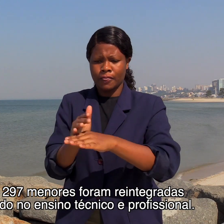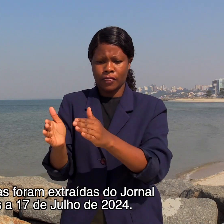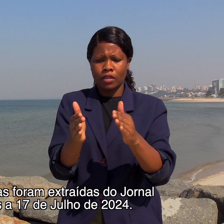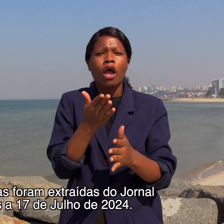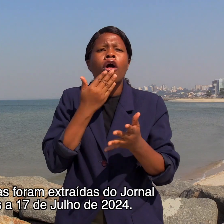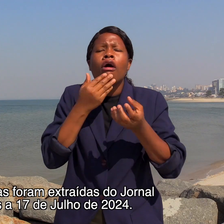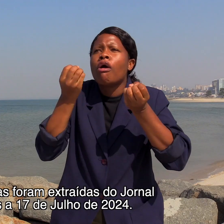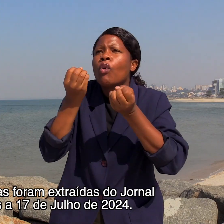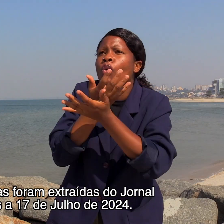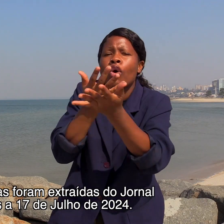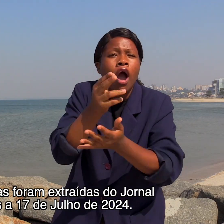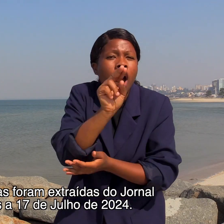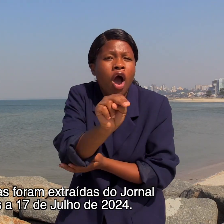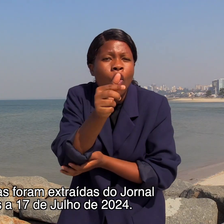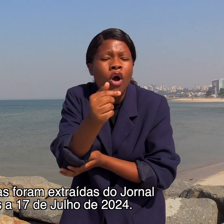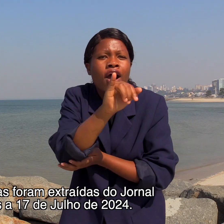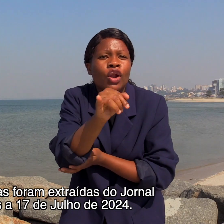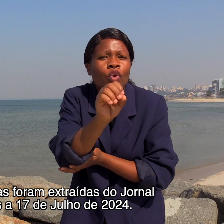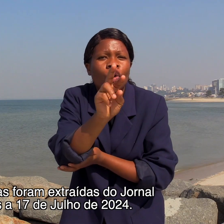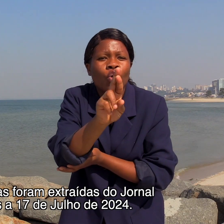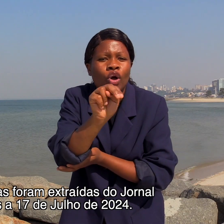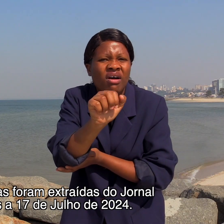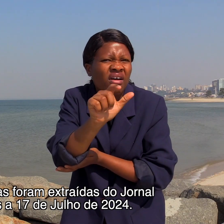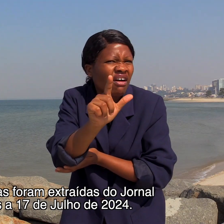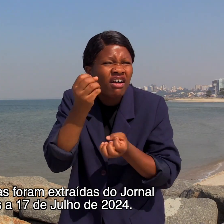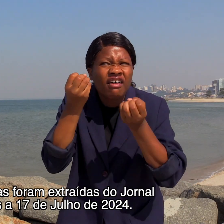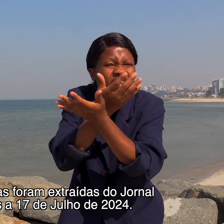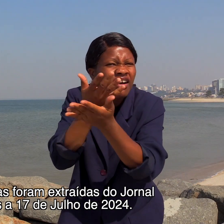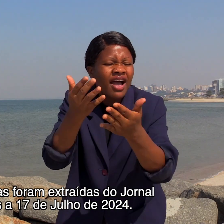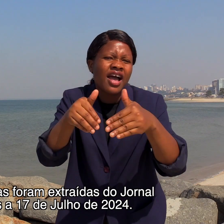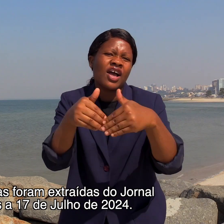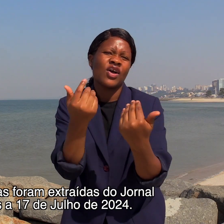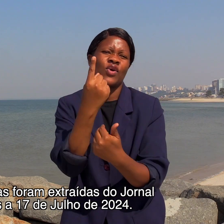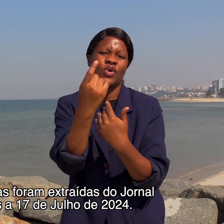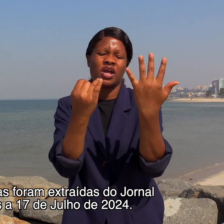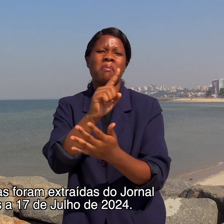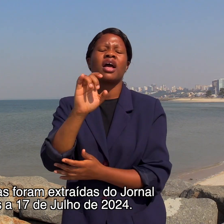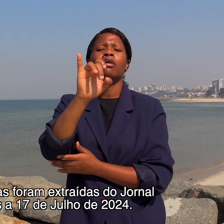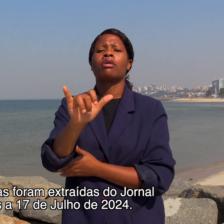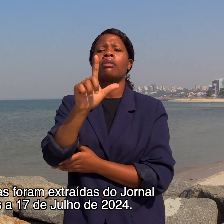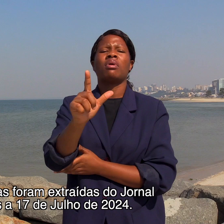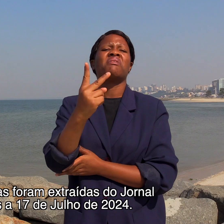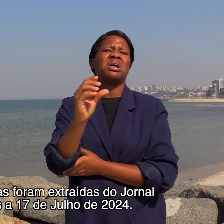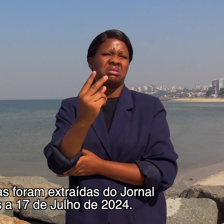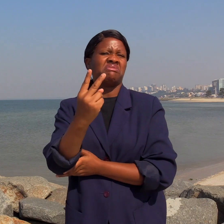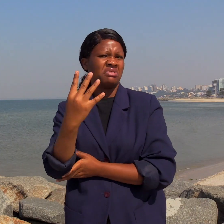profissional. Estas notícias foram extraídas do Jornal Notícias a 17 de julho de